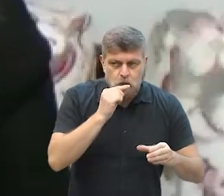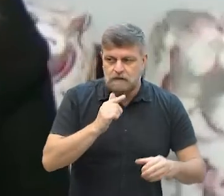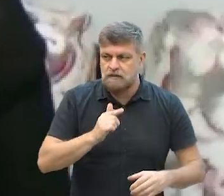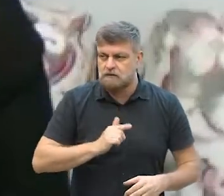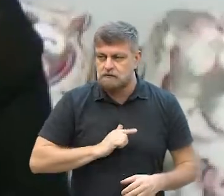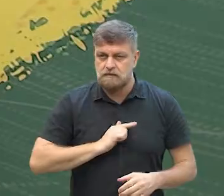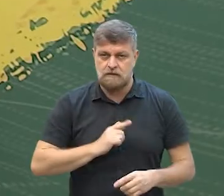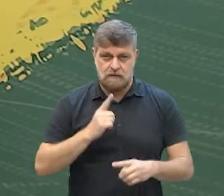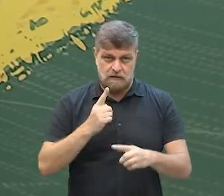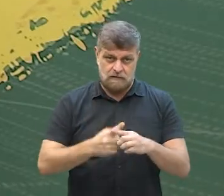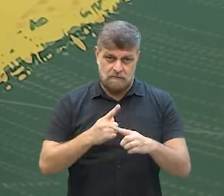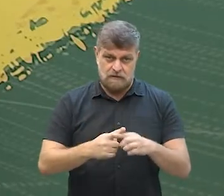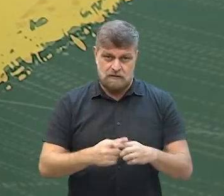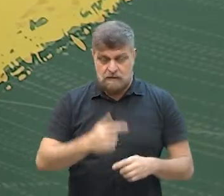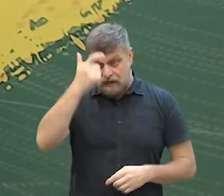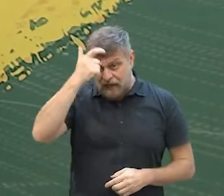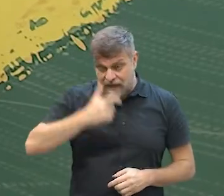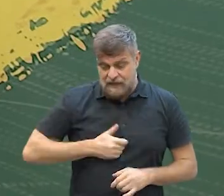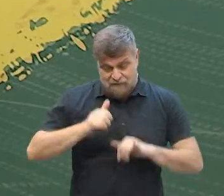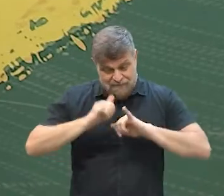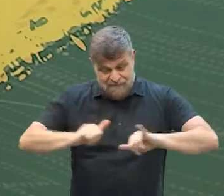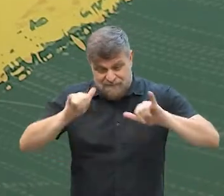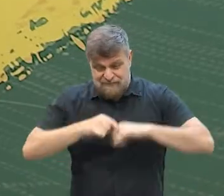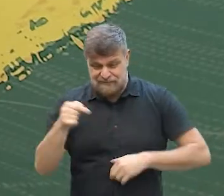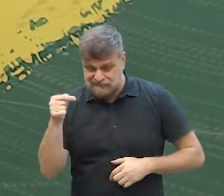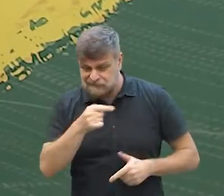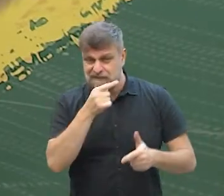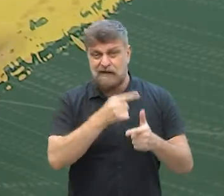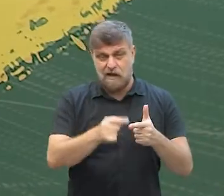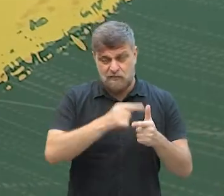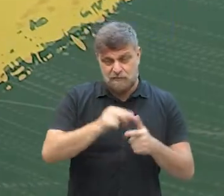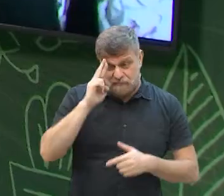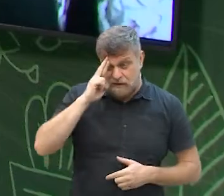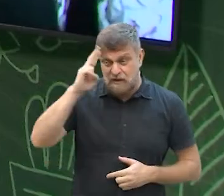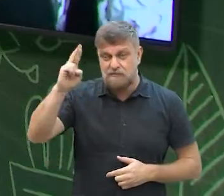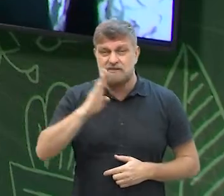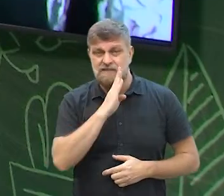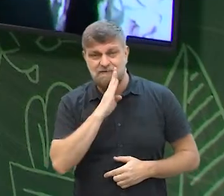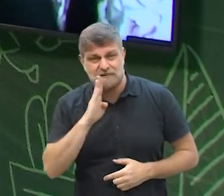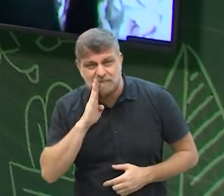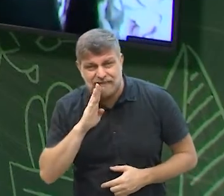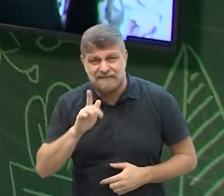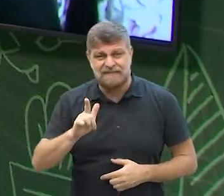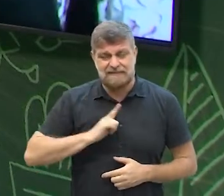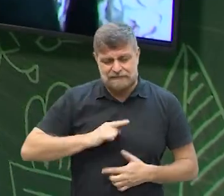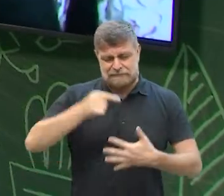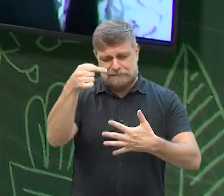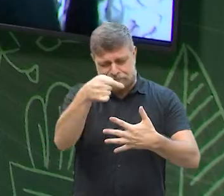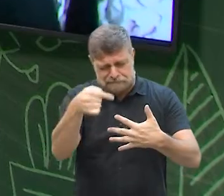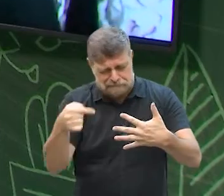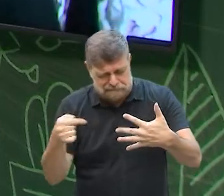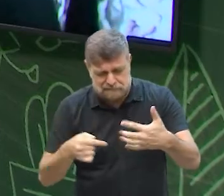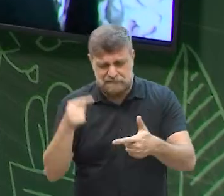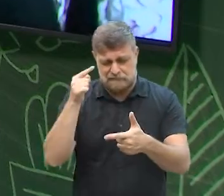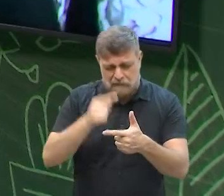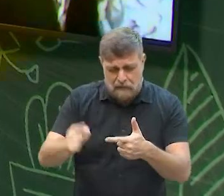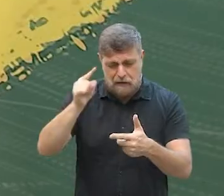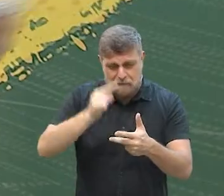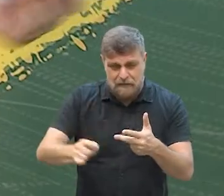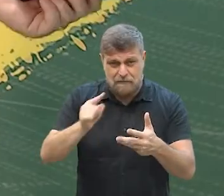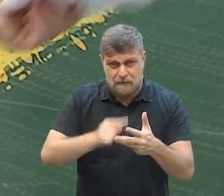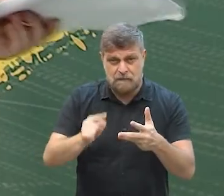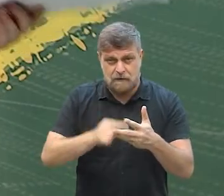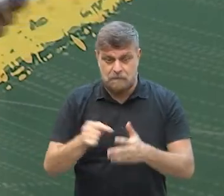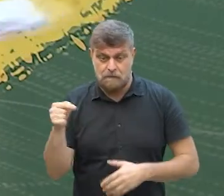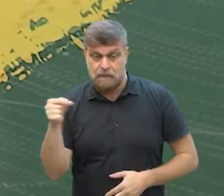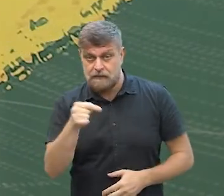mais, porque, como eu falei, é uma dor de cabeça muito grande, inclusive eles precisam, enfim, tem toda aquela situação tal, e